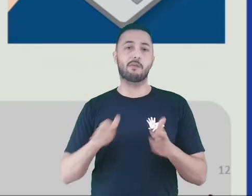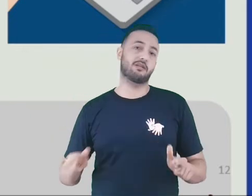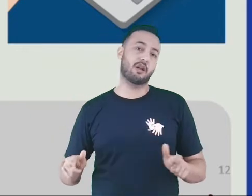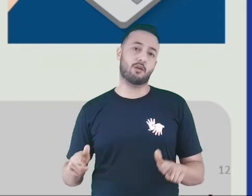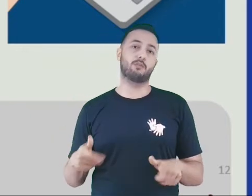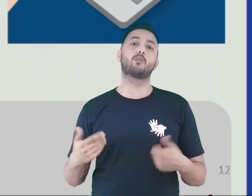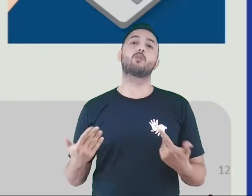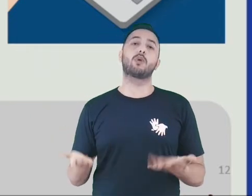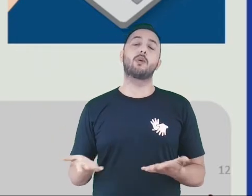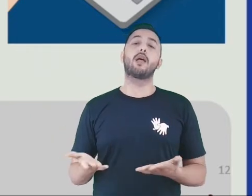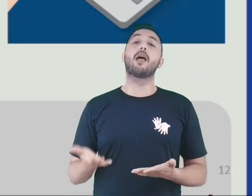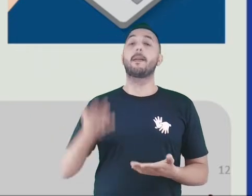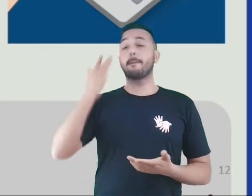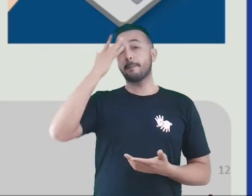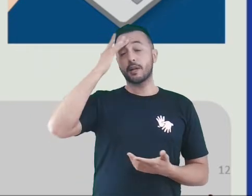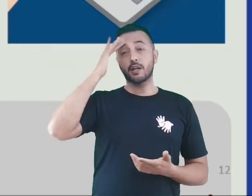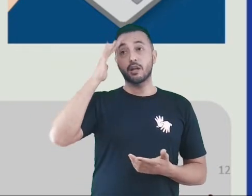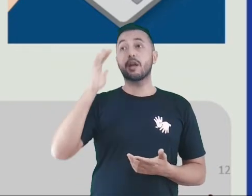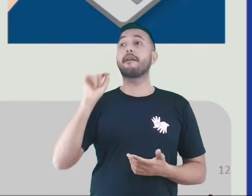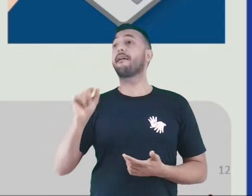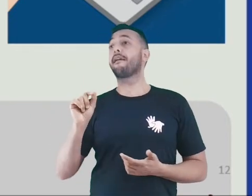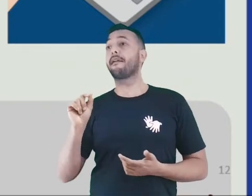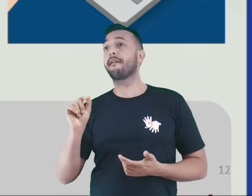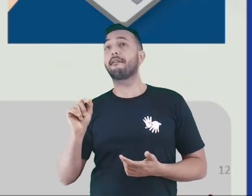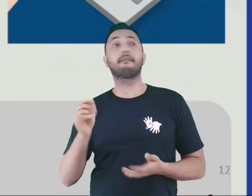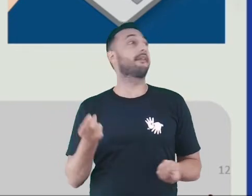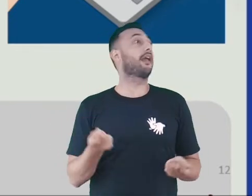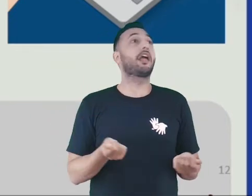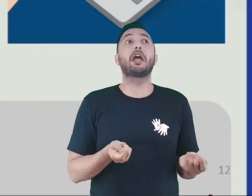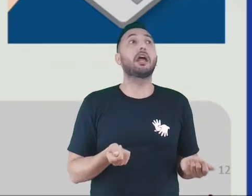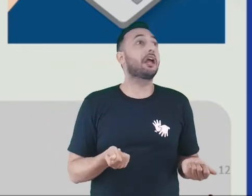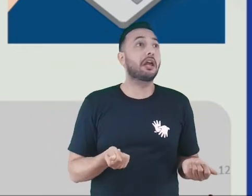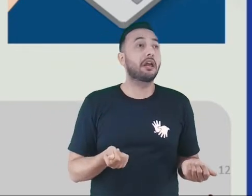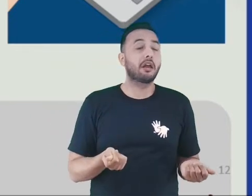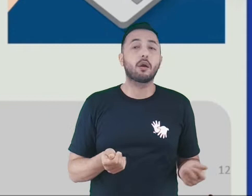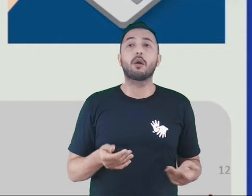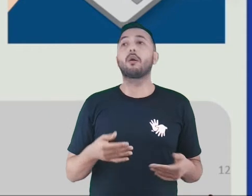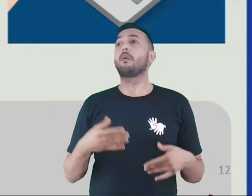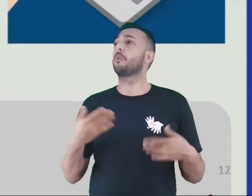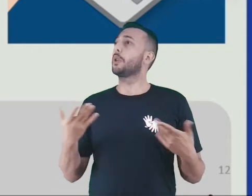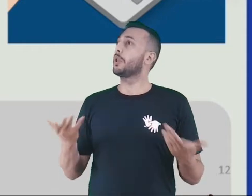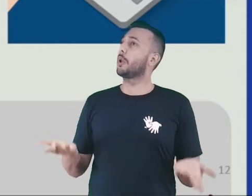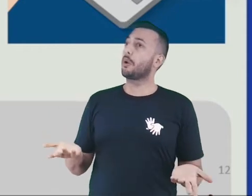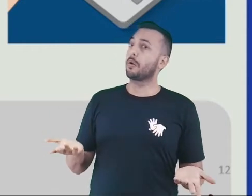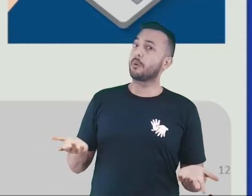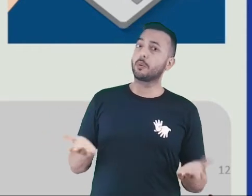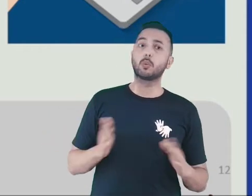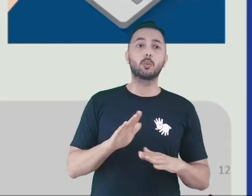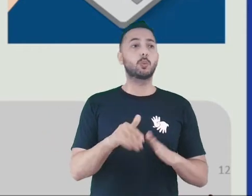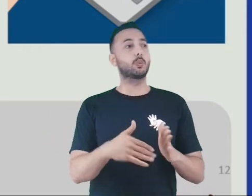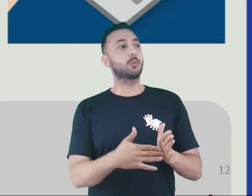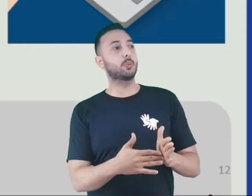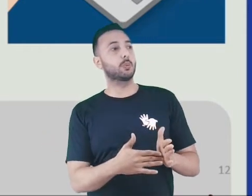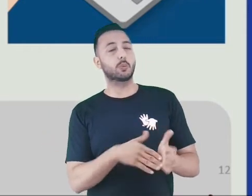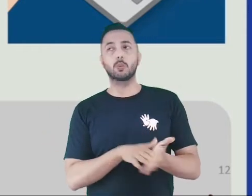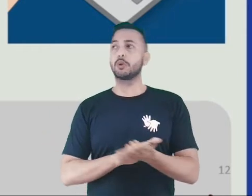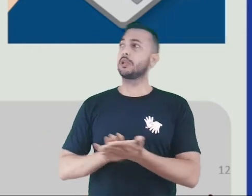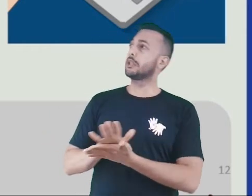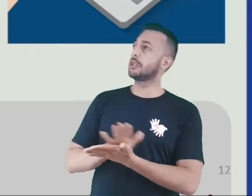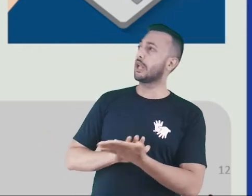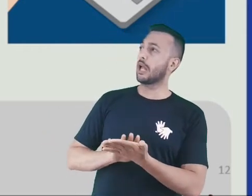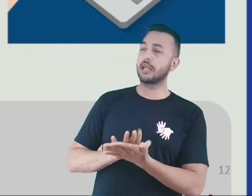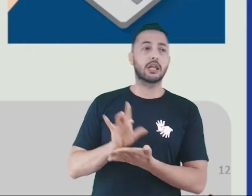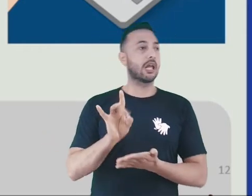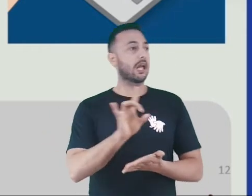eles: alguém, ninguém, outrem, tudo, nada,